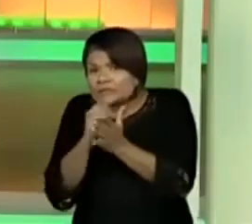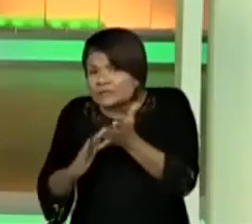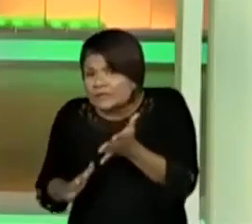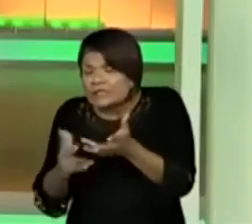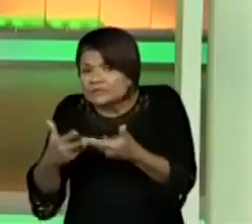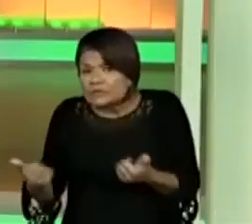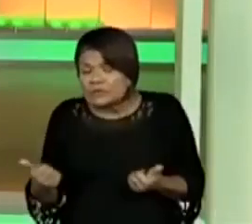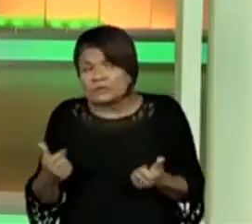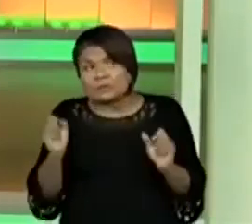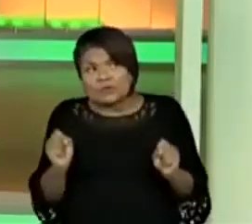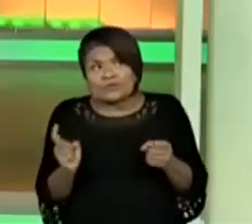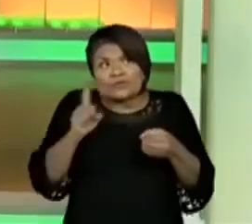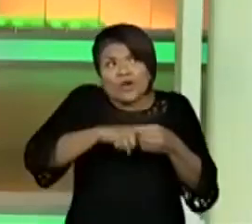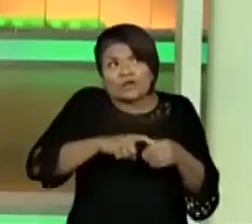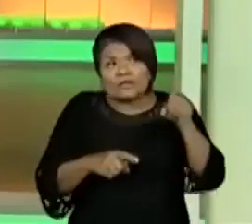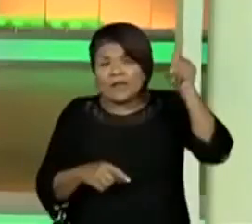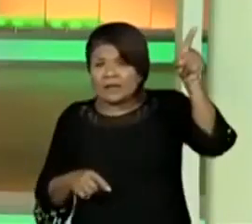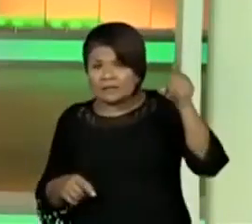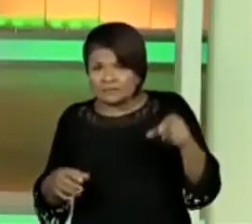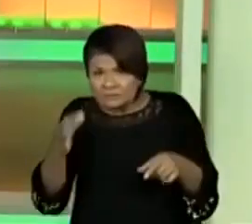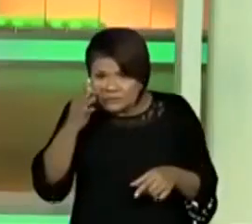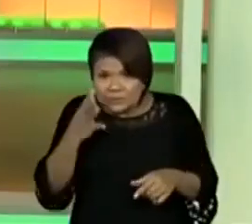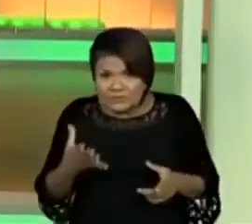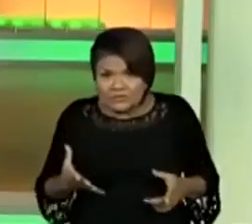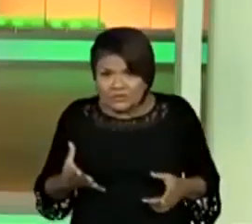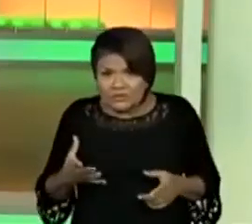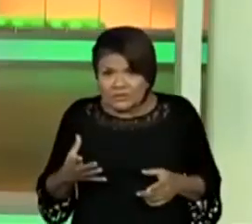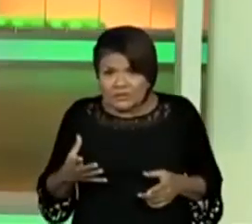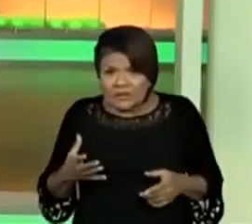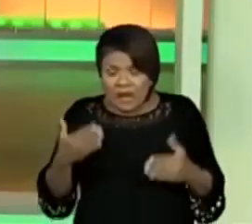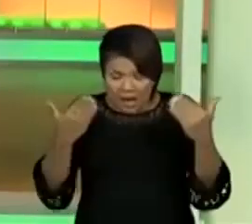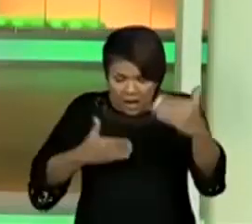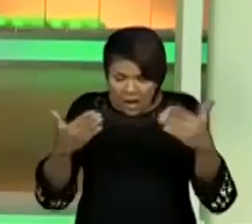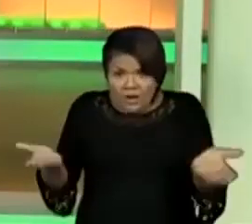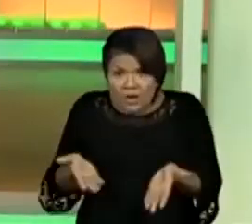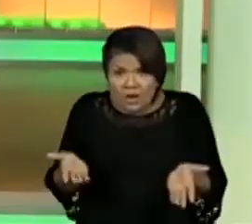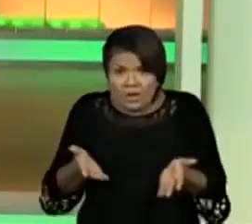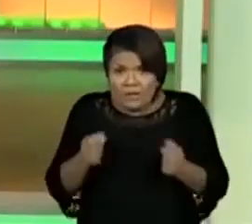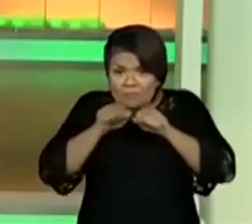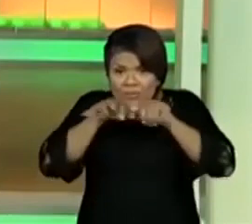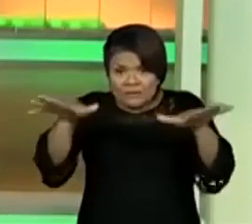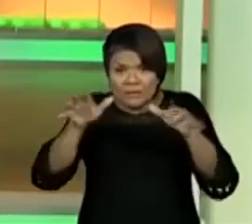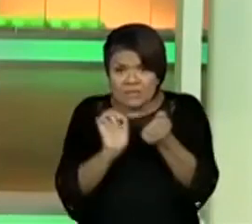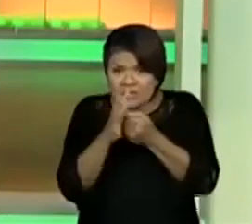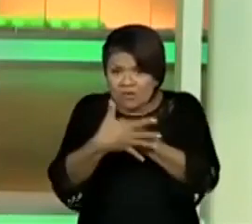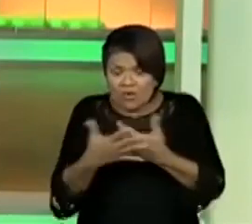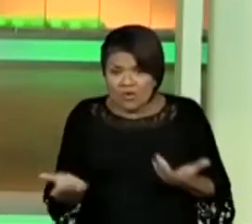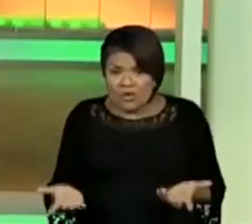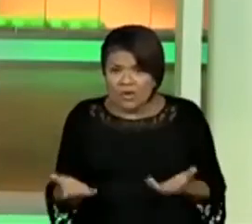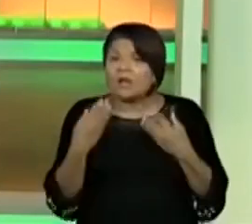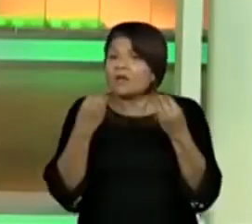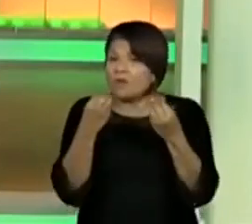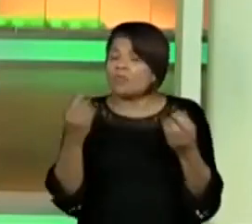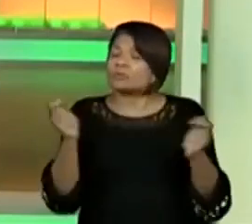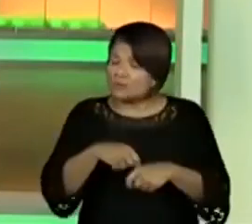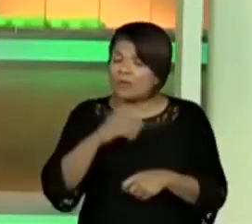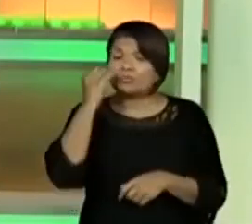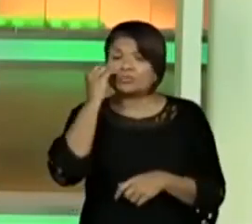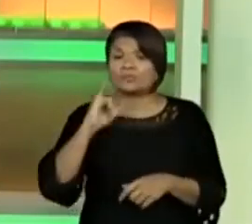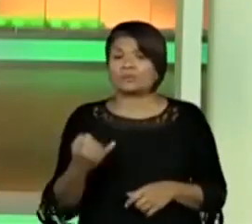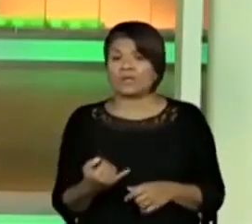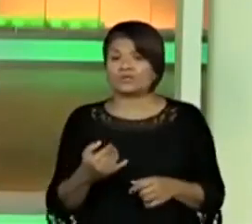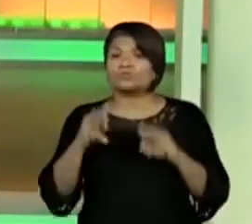pode revisitar esses lugares? E nessa época da pandemia, o que está acontecendo com a gente? A gente está tendo essa oportunidade,